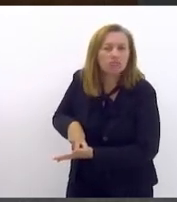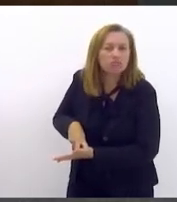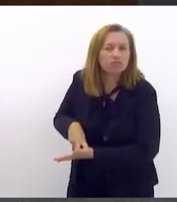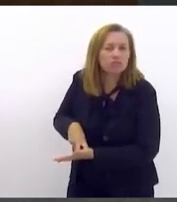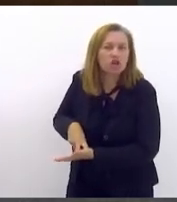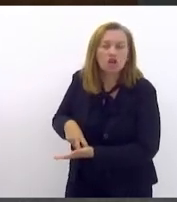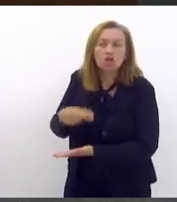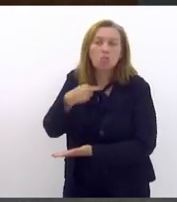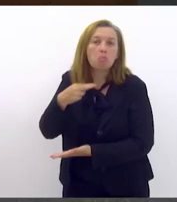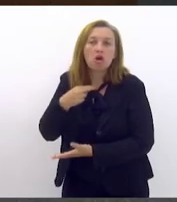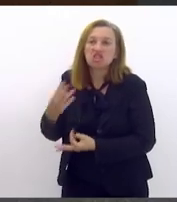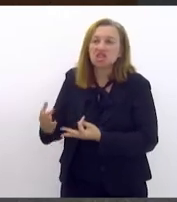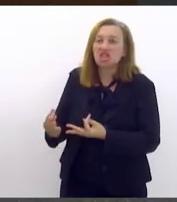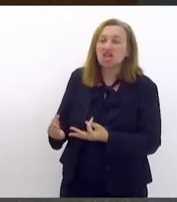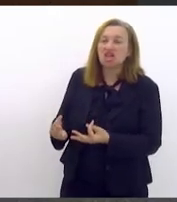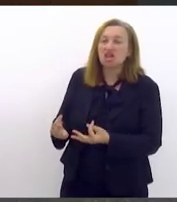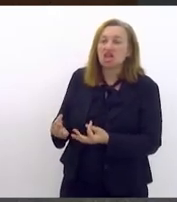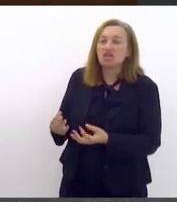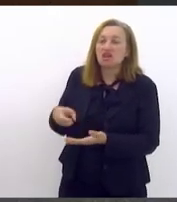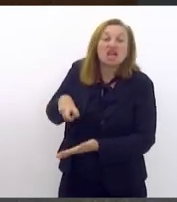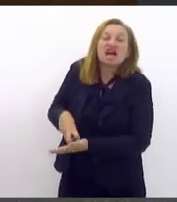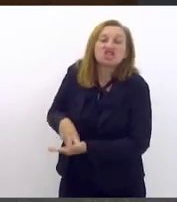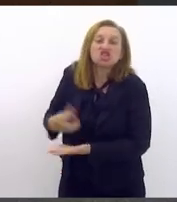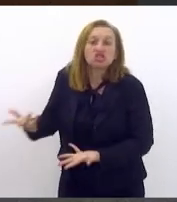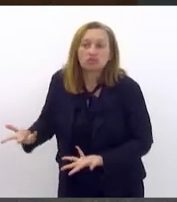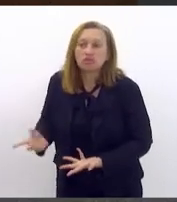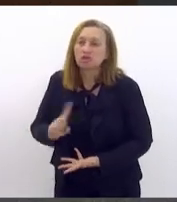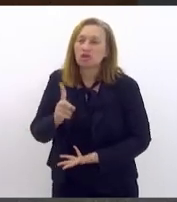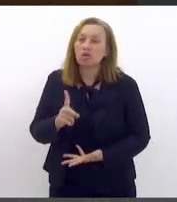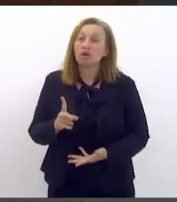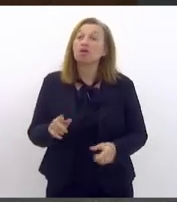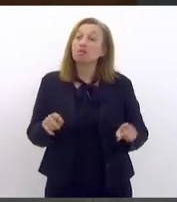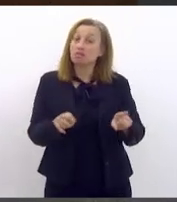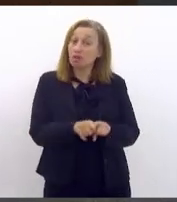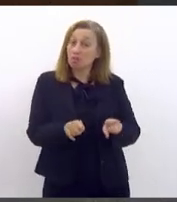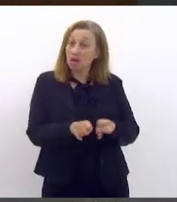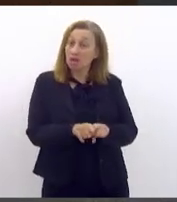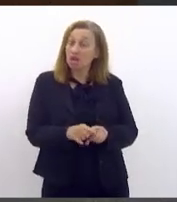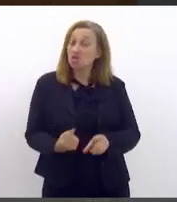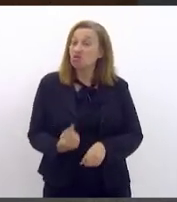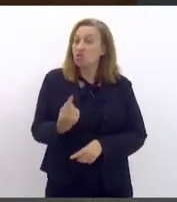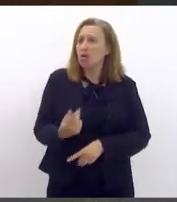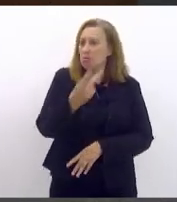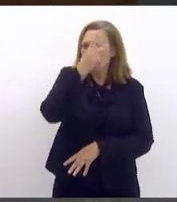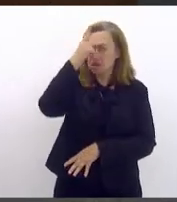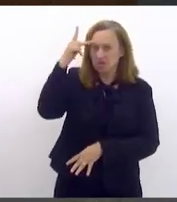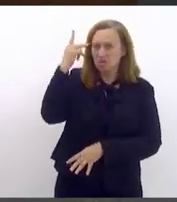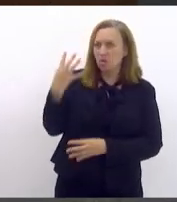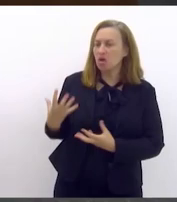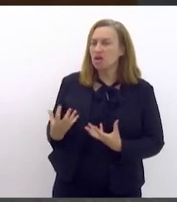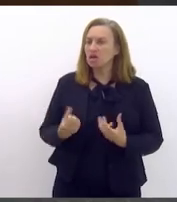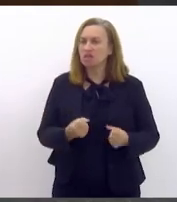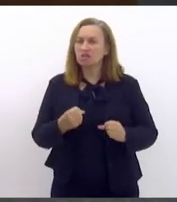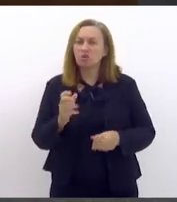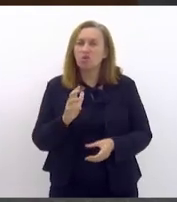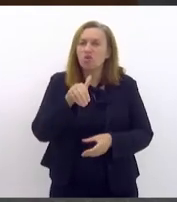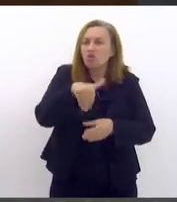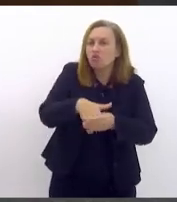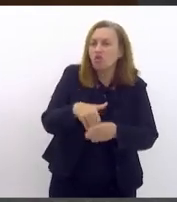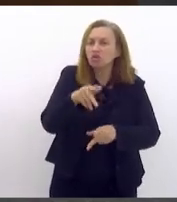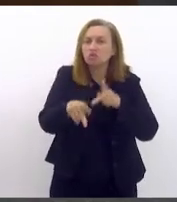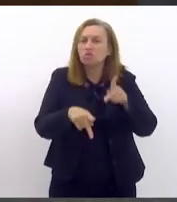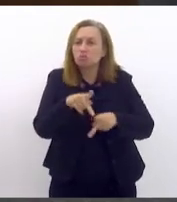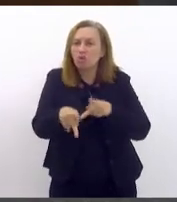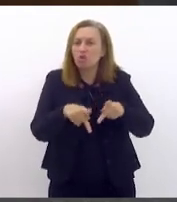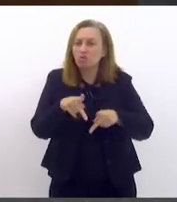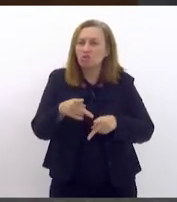Não pode ser tratado como punição. Ainda mais vindo de alguém que recebeu o voto público para fazer o bem